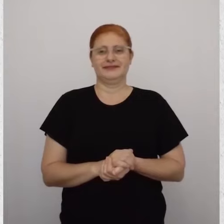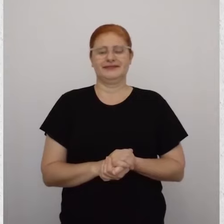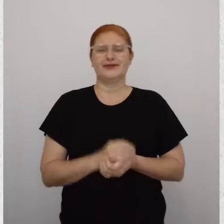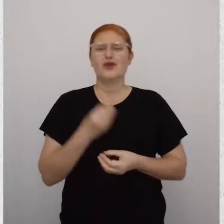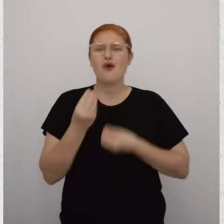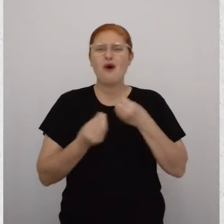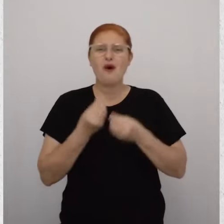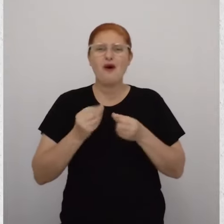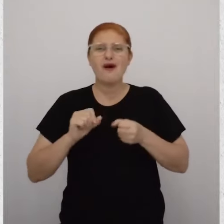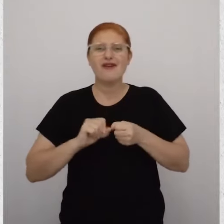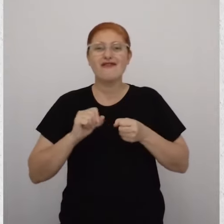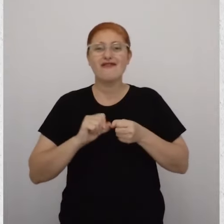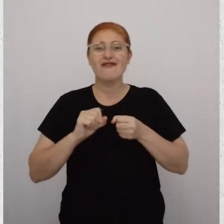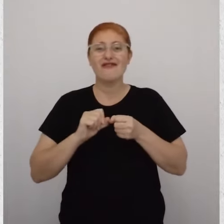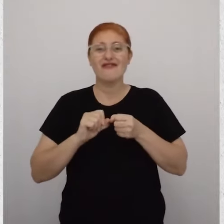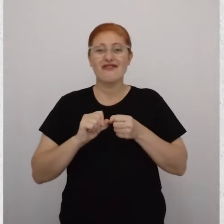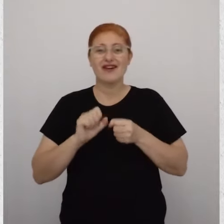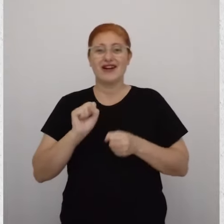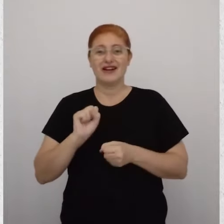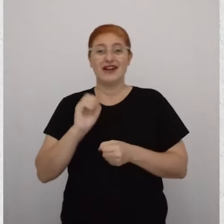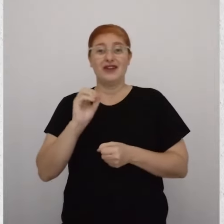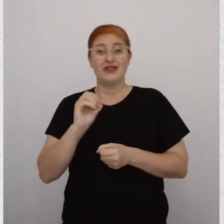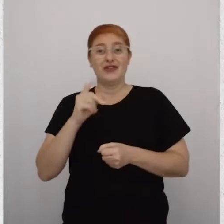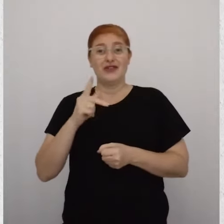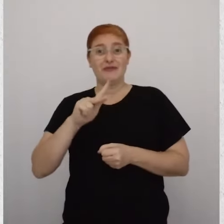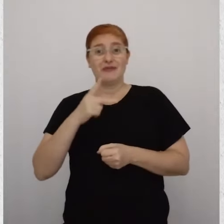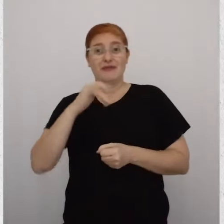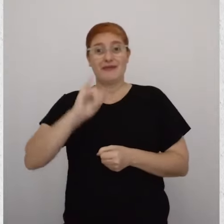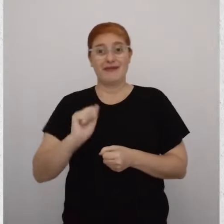Como é que eu faço para a Sofia entrar?